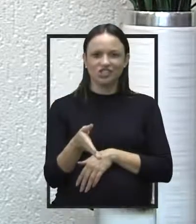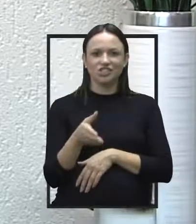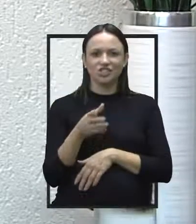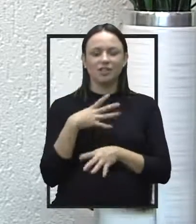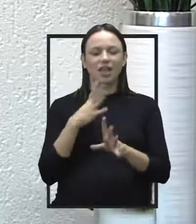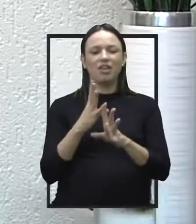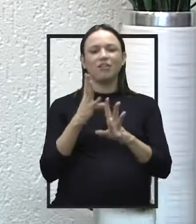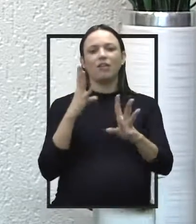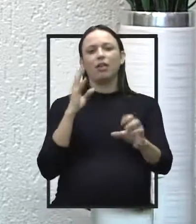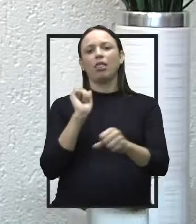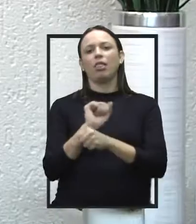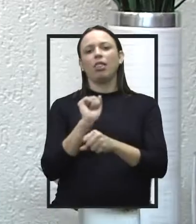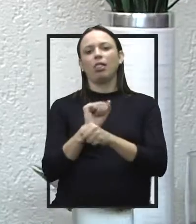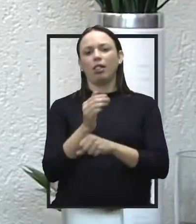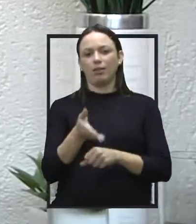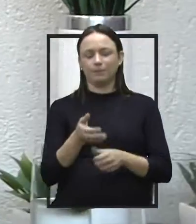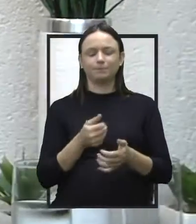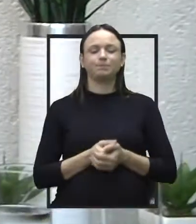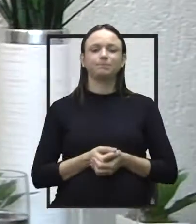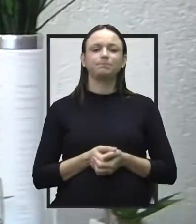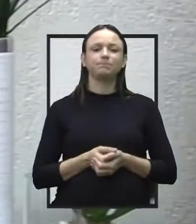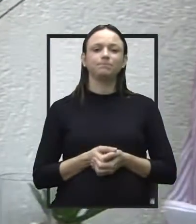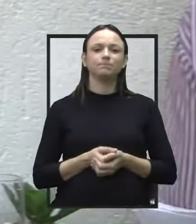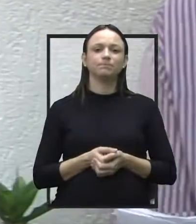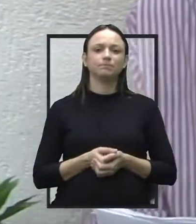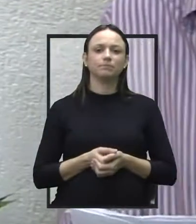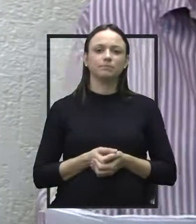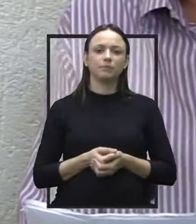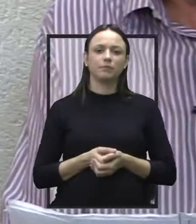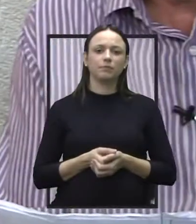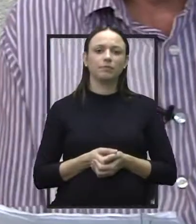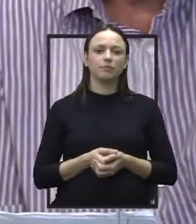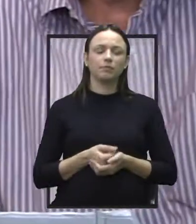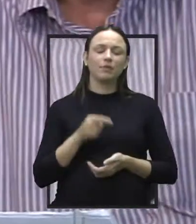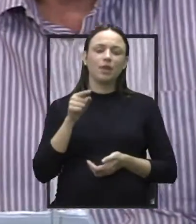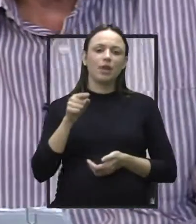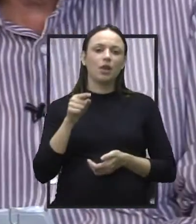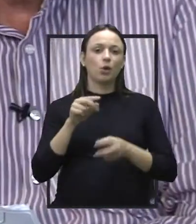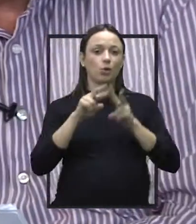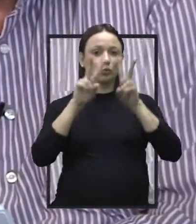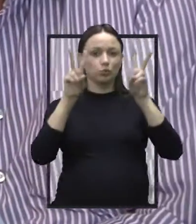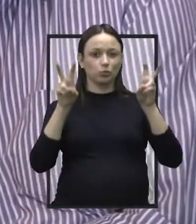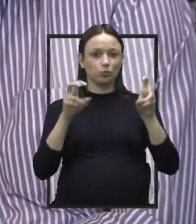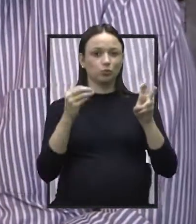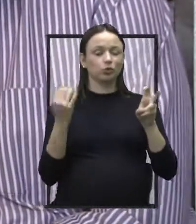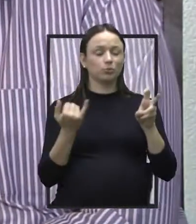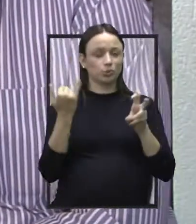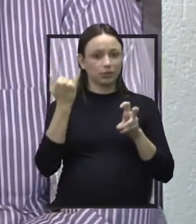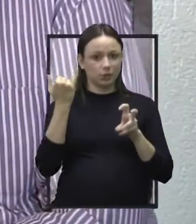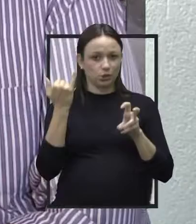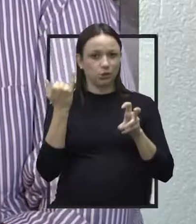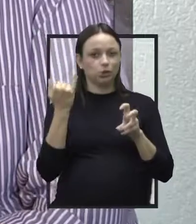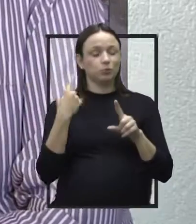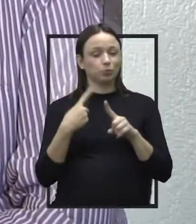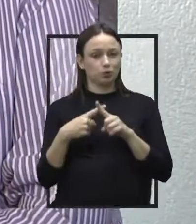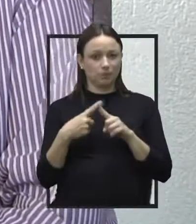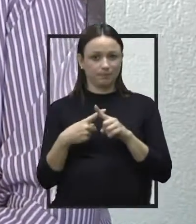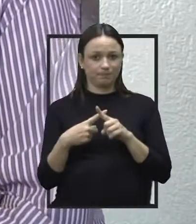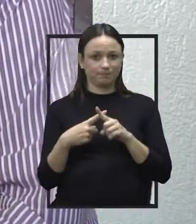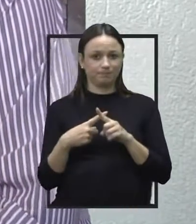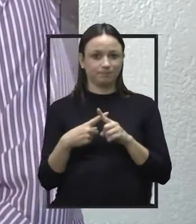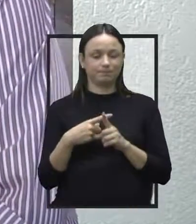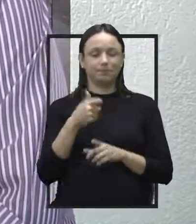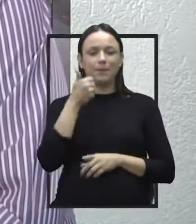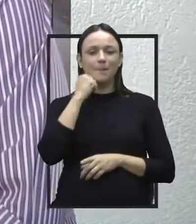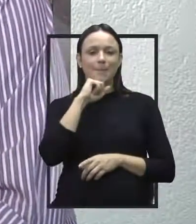lista de espera aqui em nossa cidade. Olha, isso é um assunto muito importante. Por quê? Porque